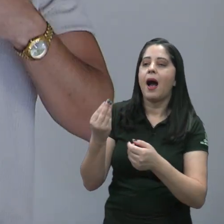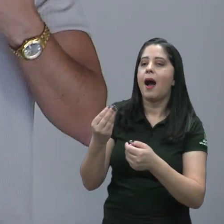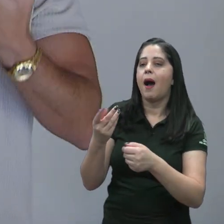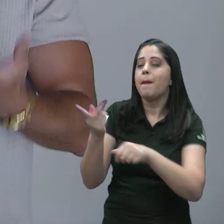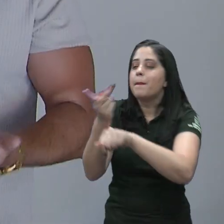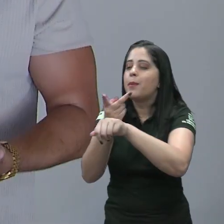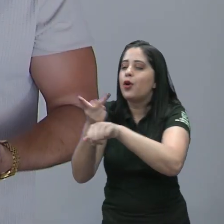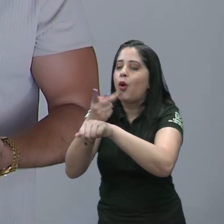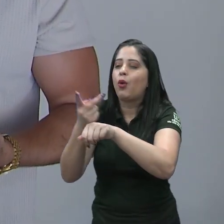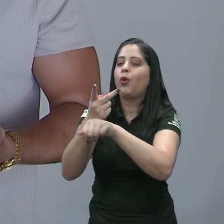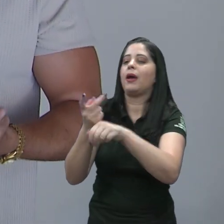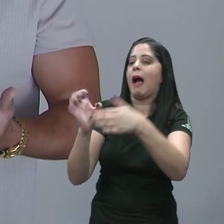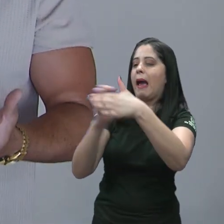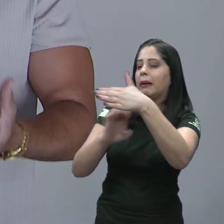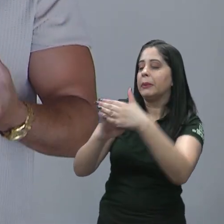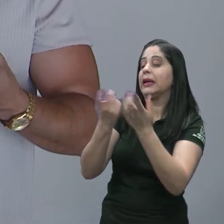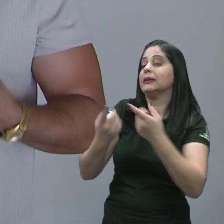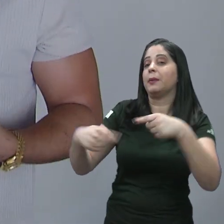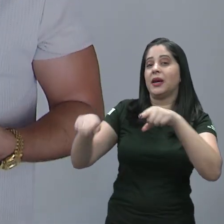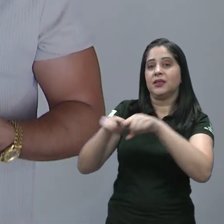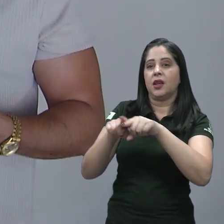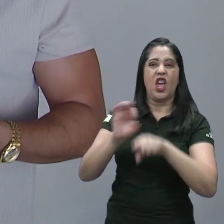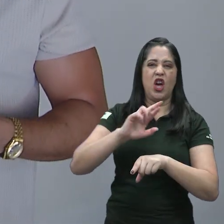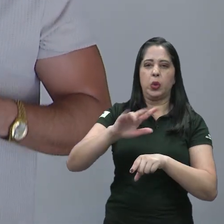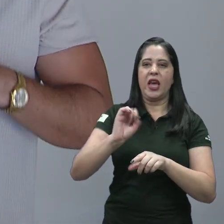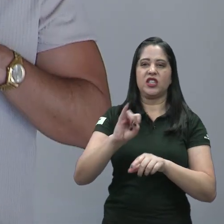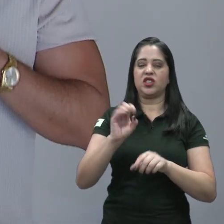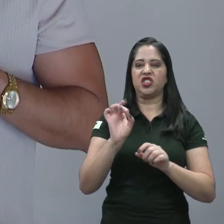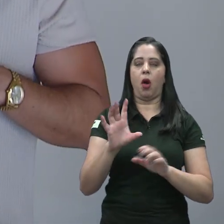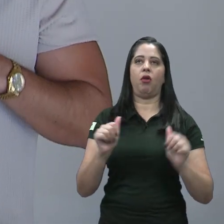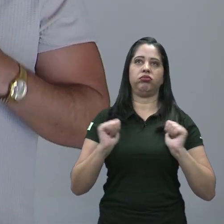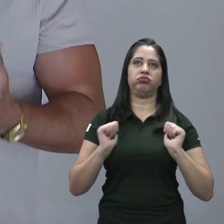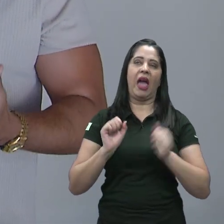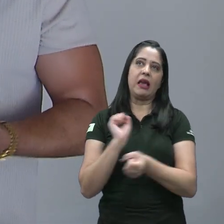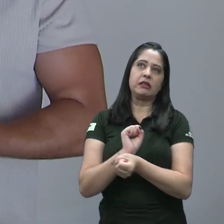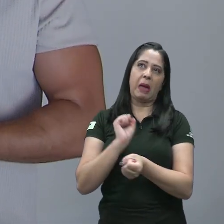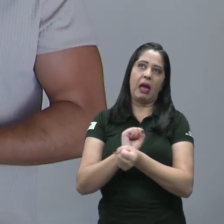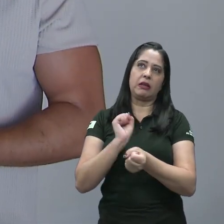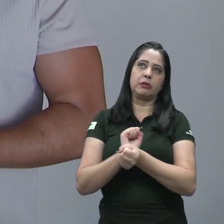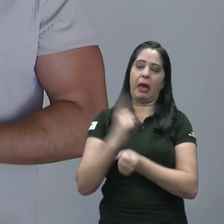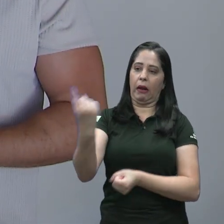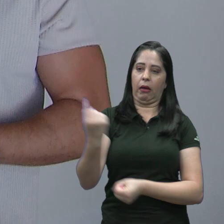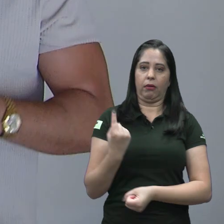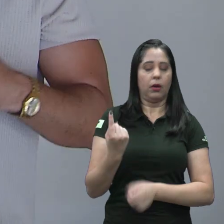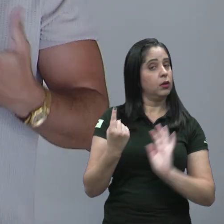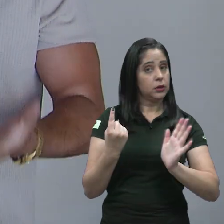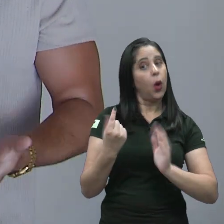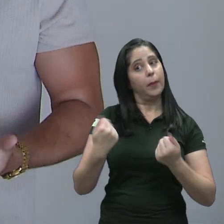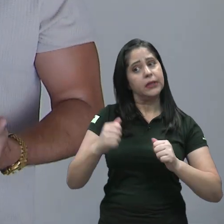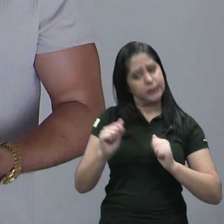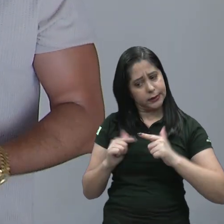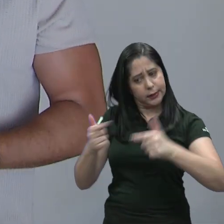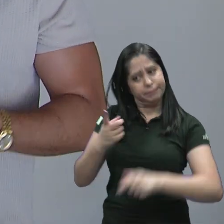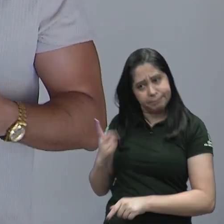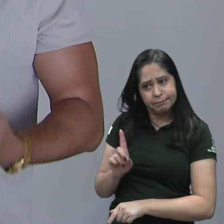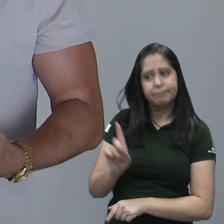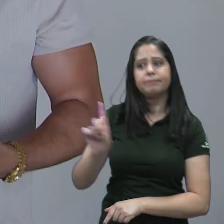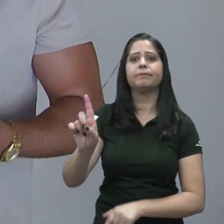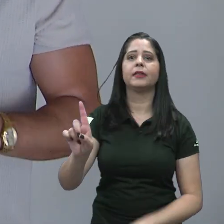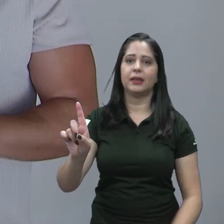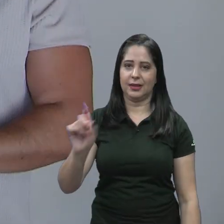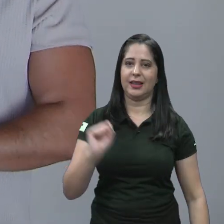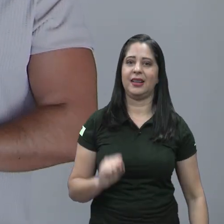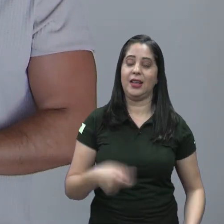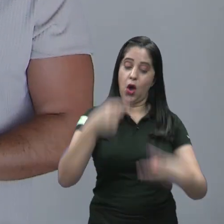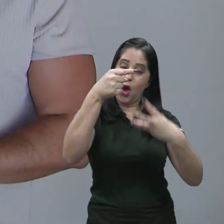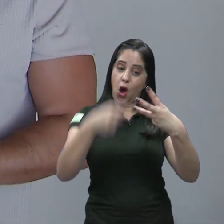clientes, oferecer parcerias também e não ficar só no receptivo. Então, são 3 dicas aí para quem quer começar nessa carreira,